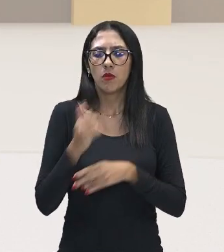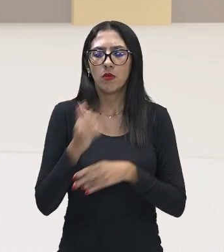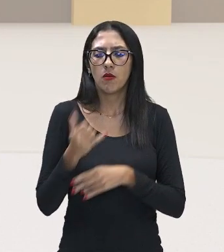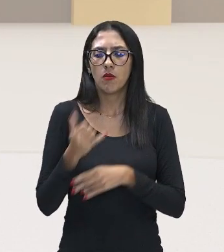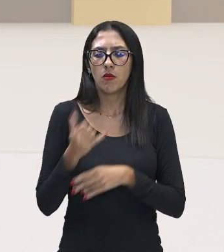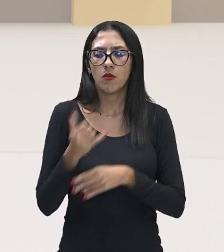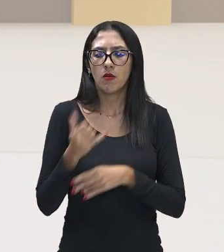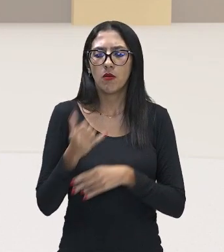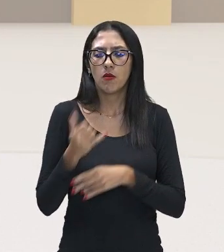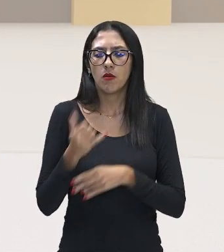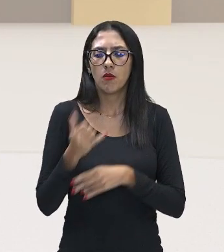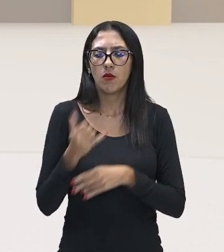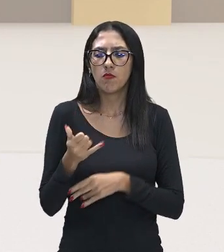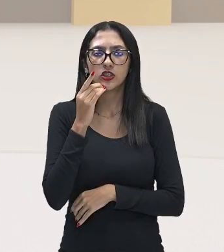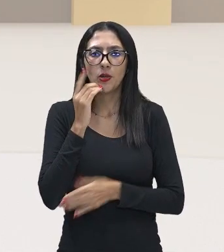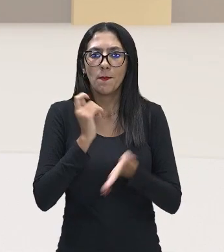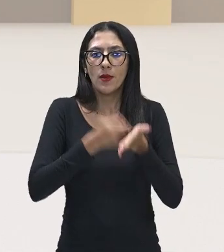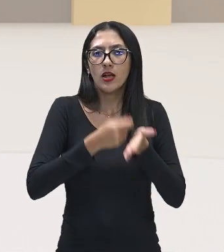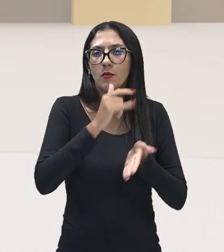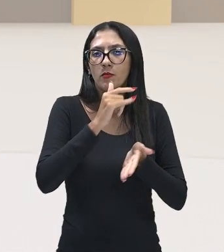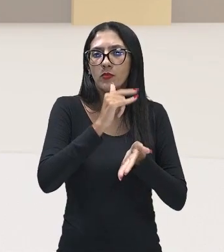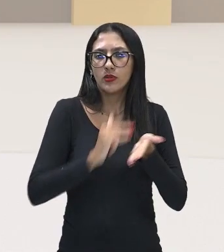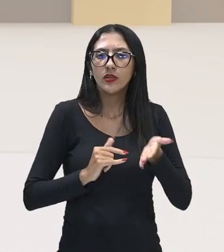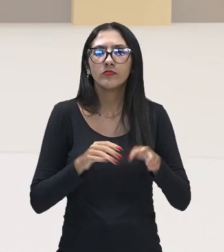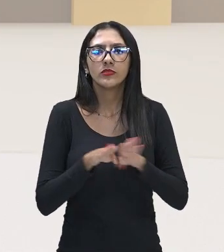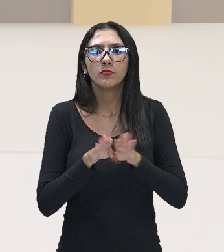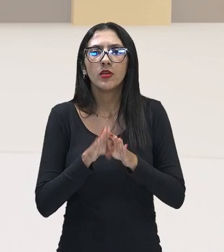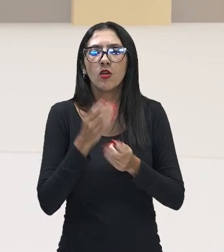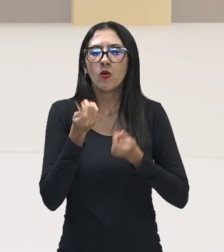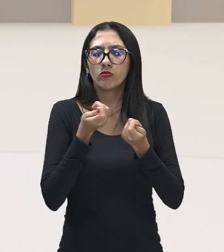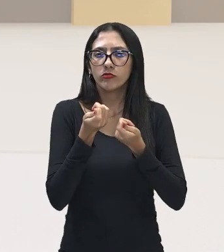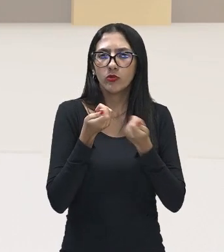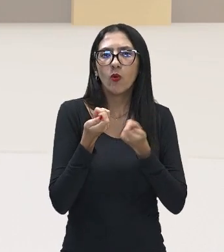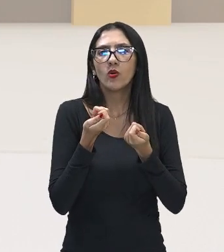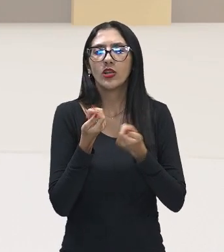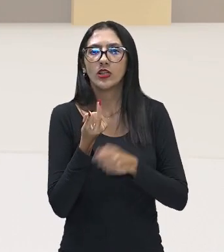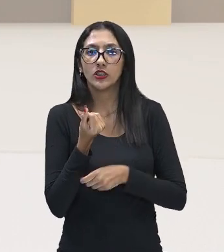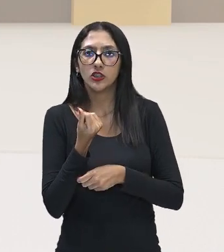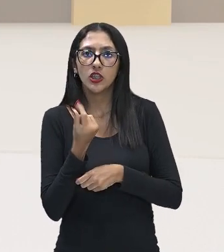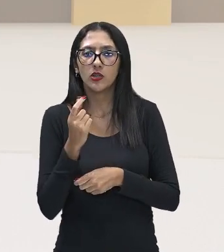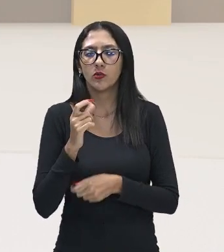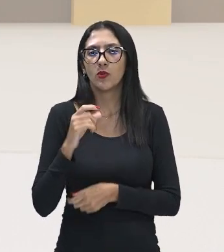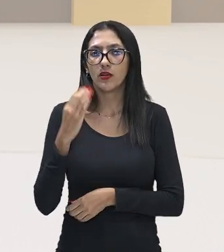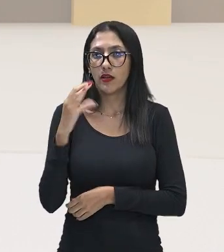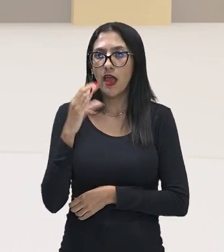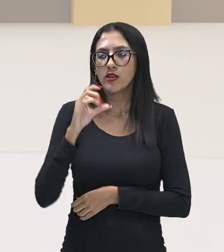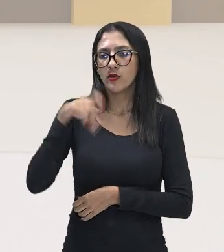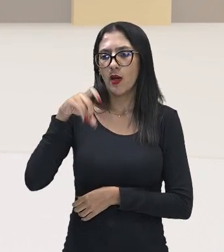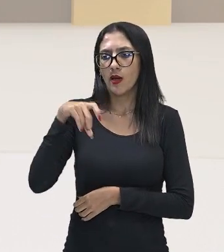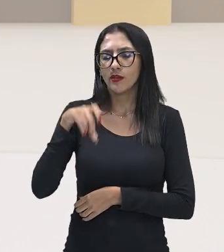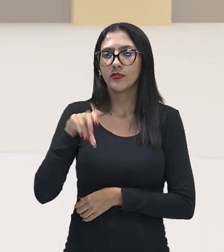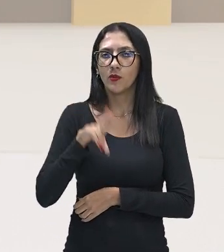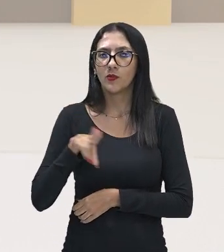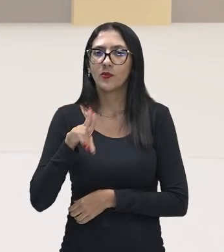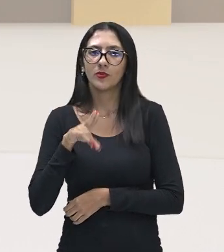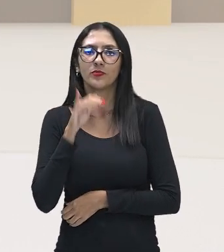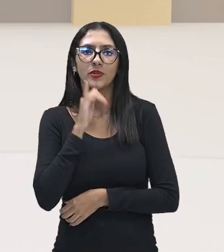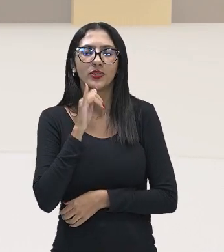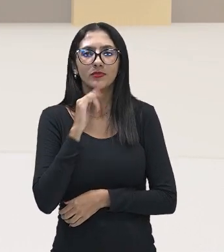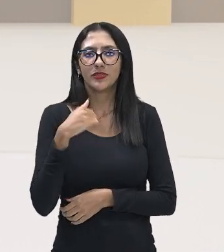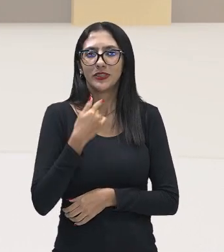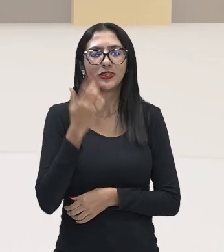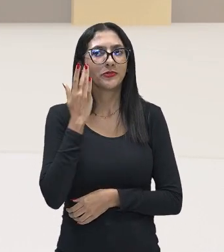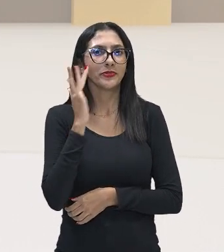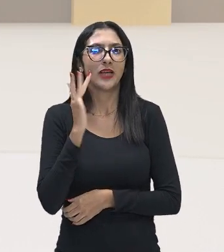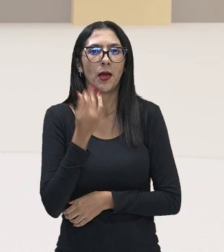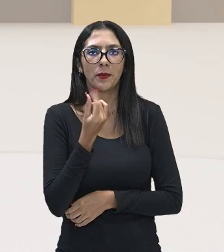pagar, administração das suas faturas de cartão de crédito, isso é muito importante, né? Principalmente que a gente não vê o dinheiro saindo, quando a gente